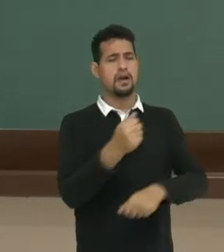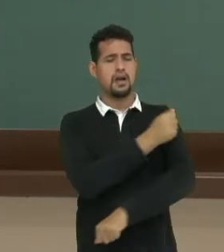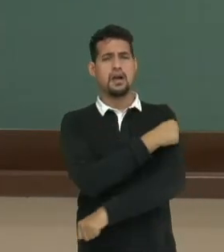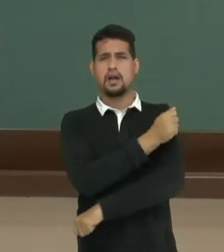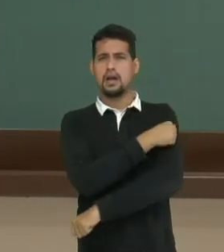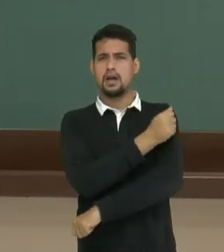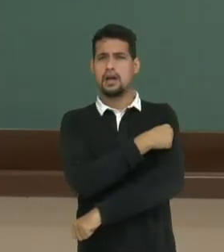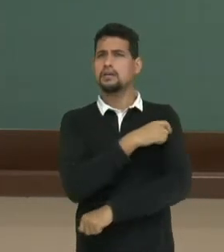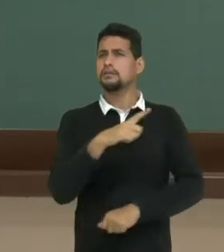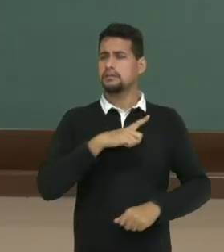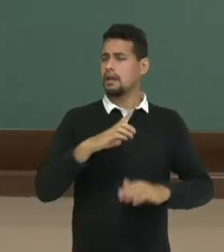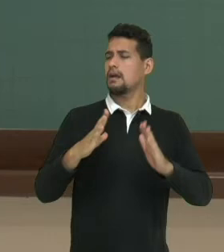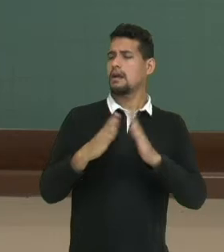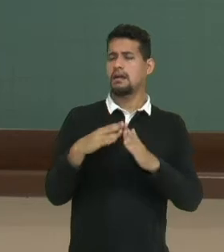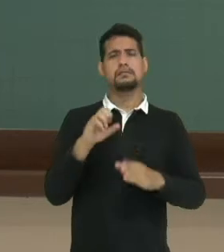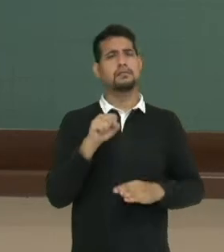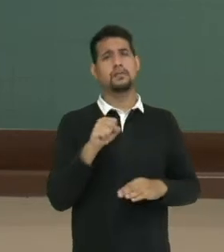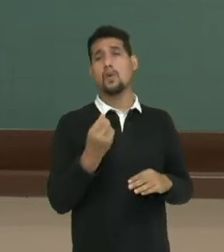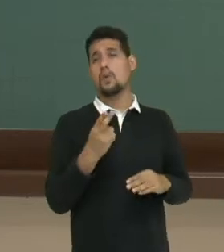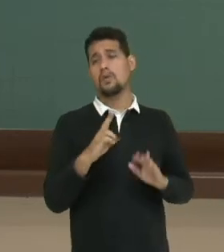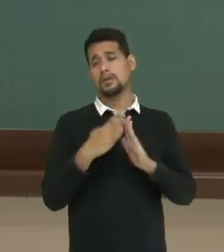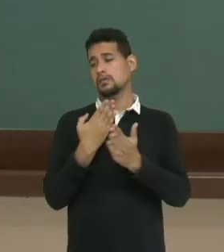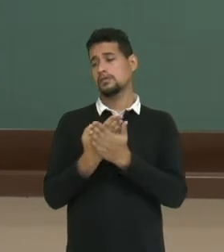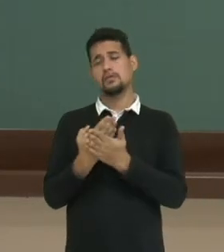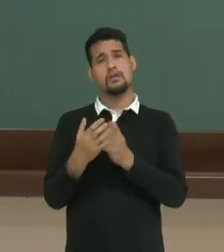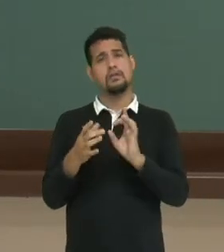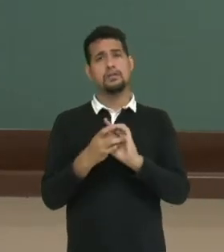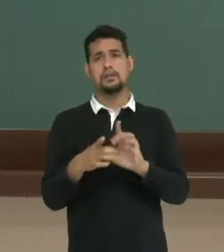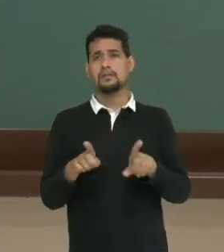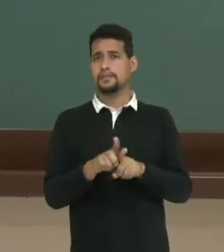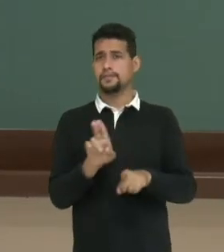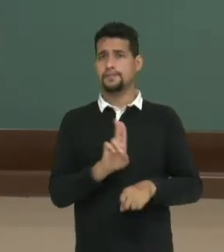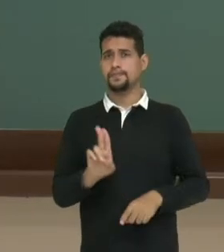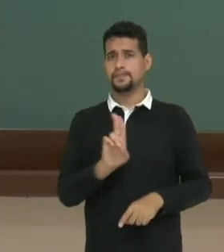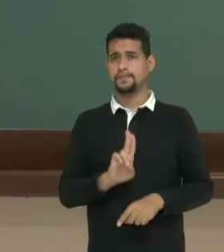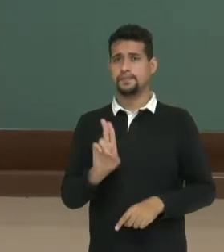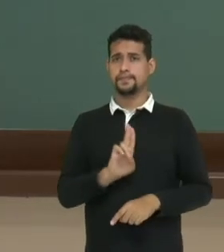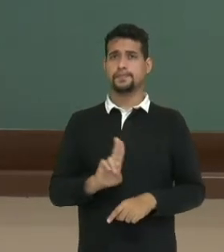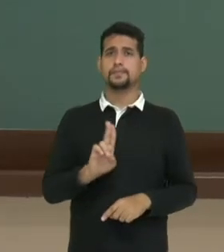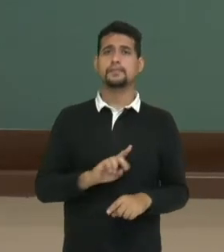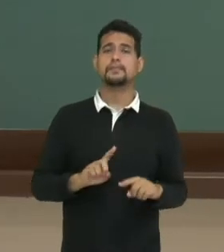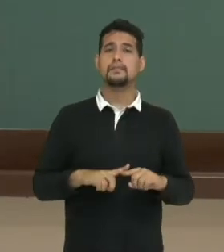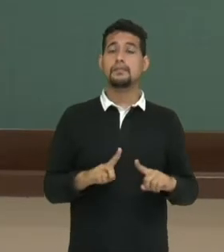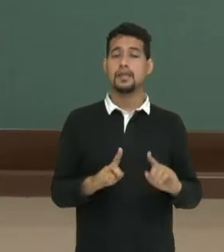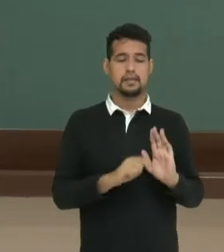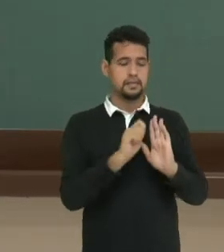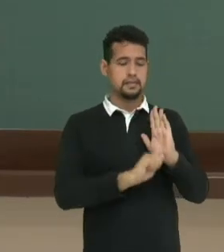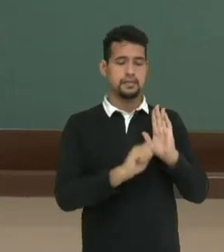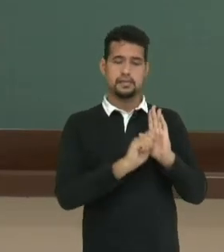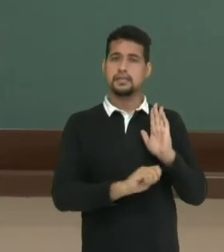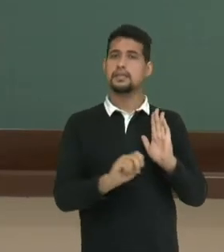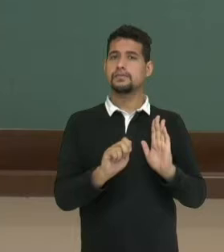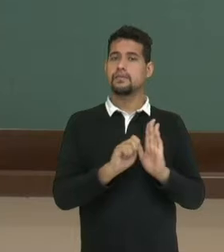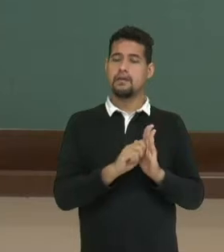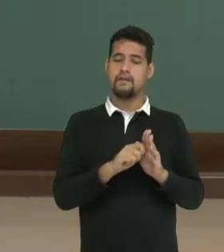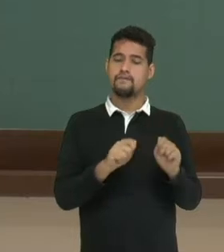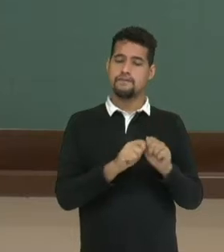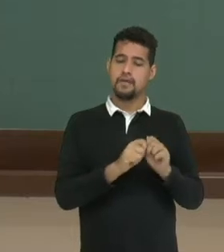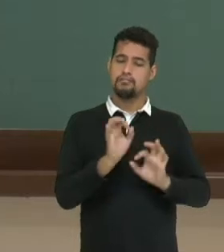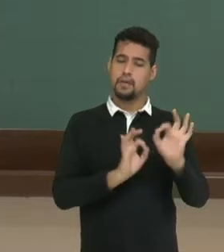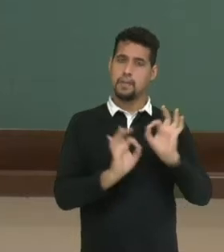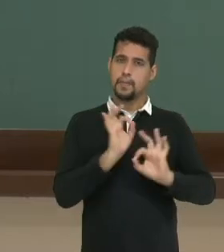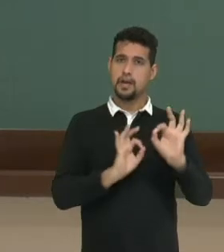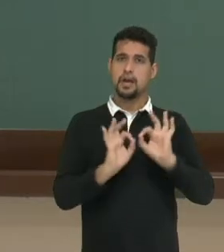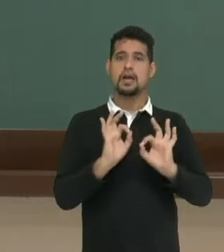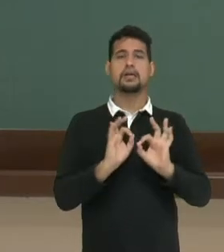têm em casa mesmo ou no colégio disponibilizado para uso. Então vejam, esse texto foi extraído de lá, é um texto que